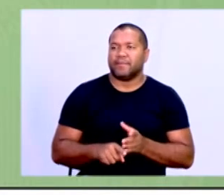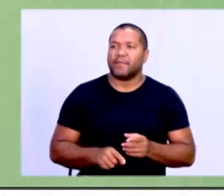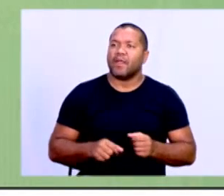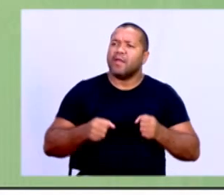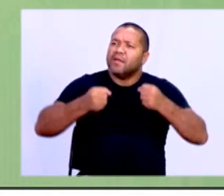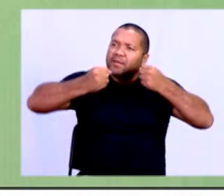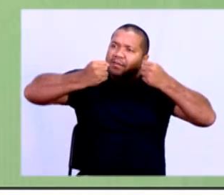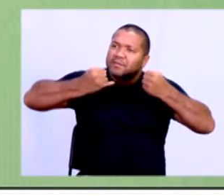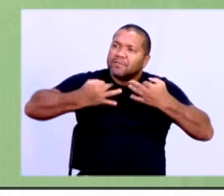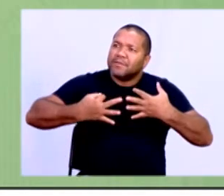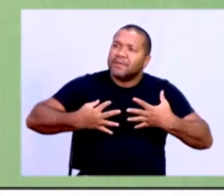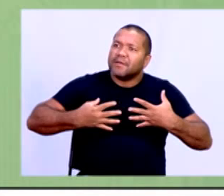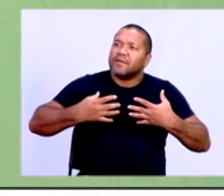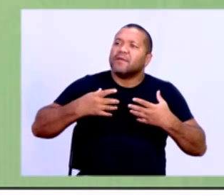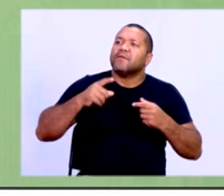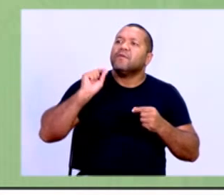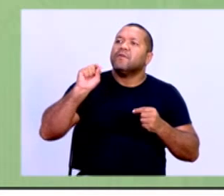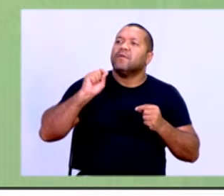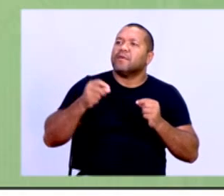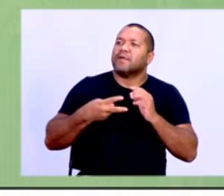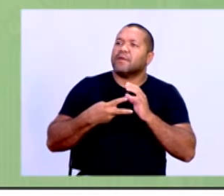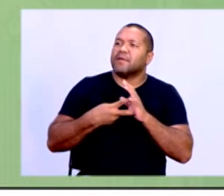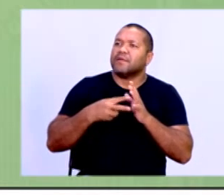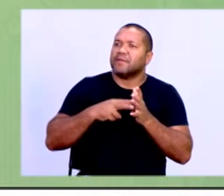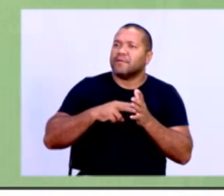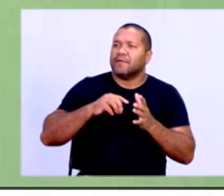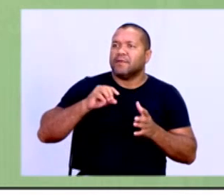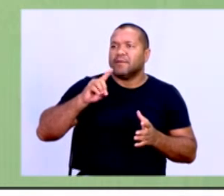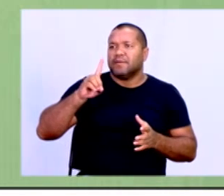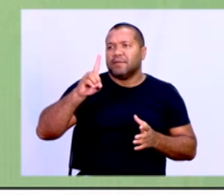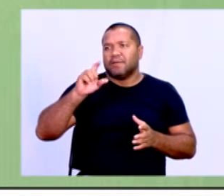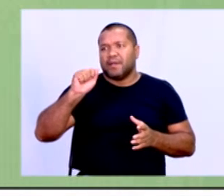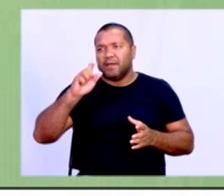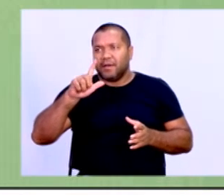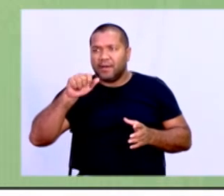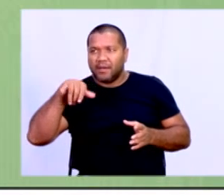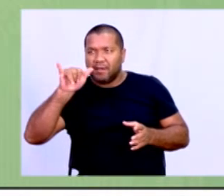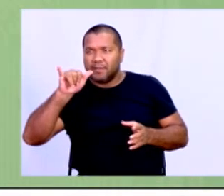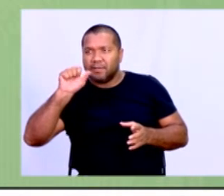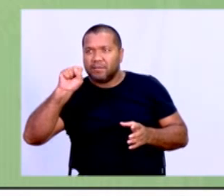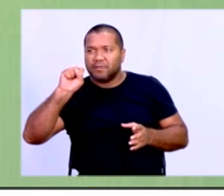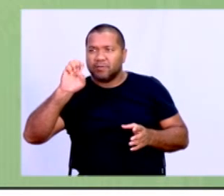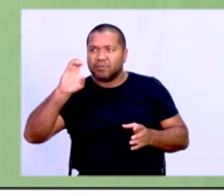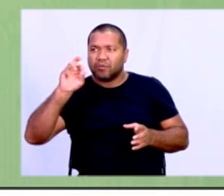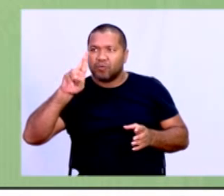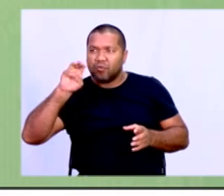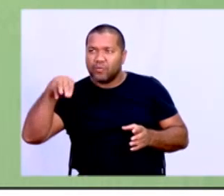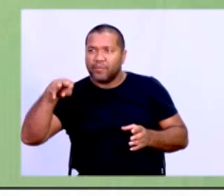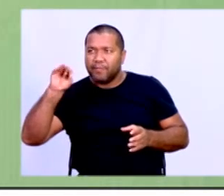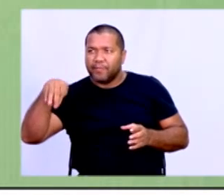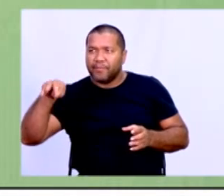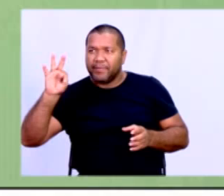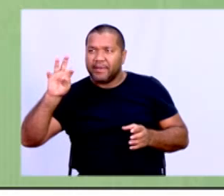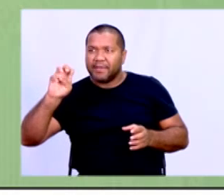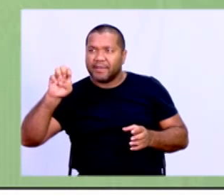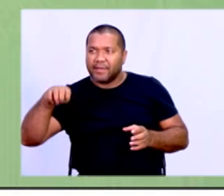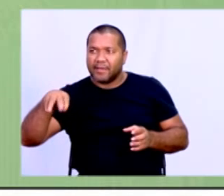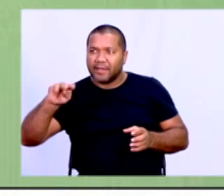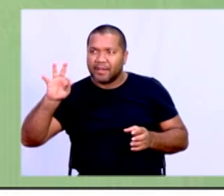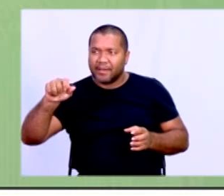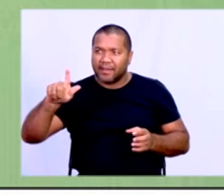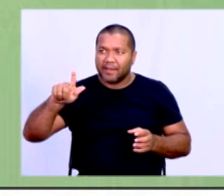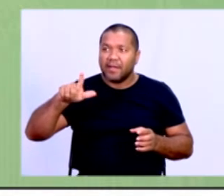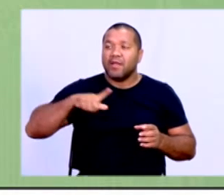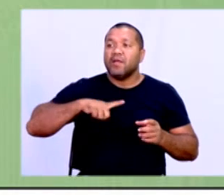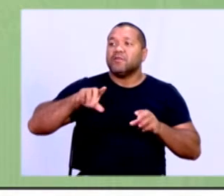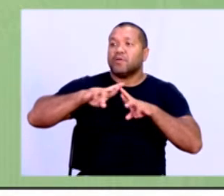Explique o que é uma Daily Scrum Meeting. É uma reunião diária com